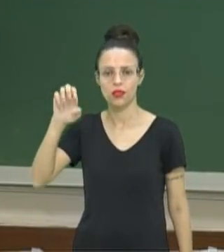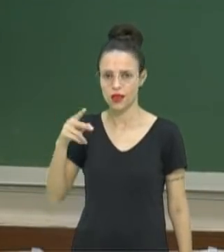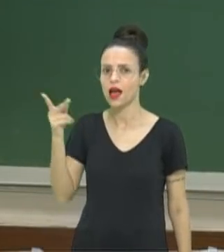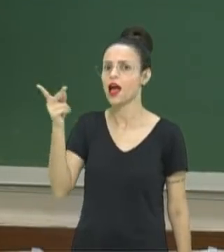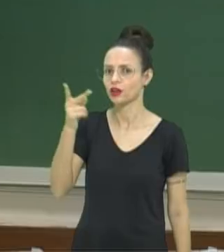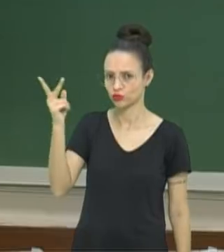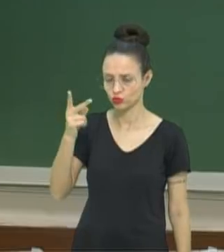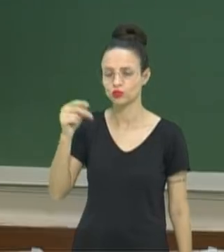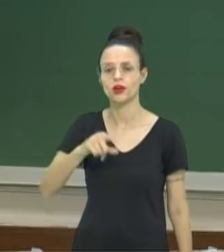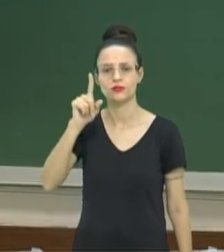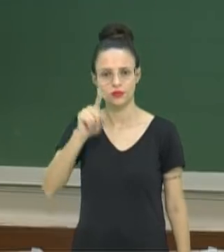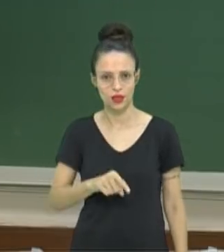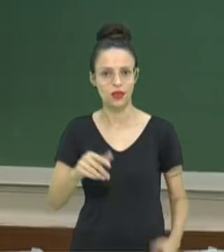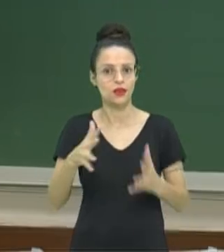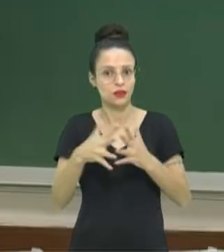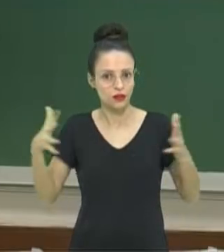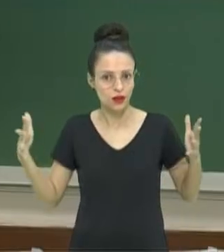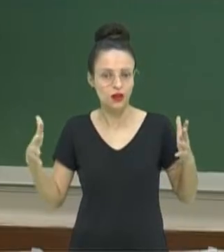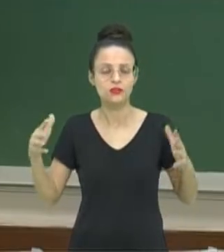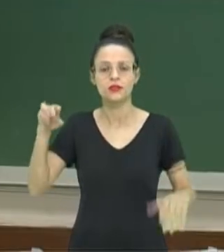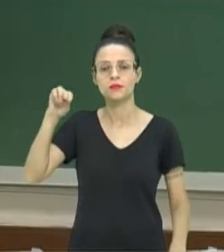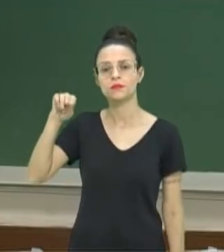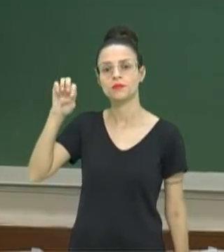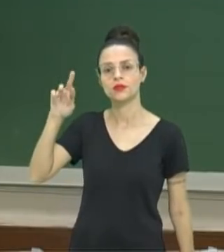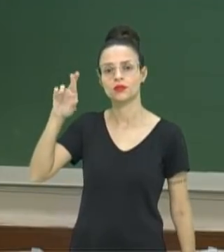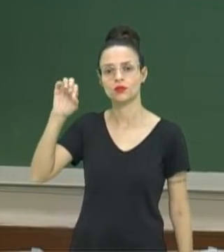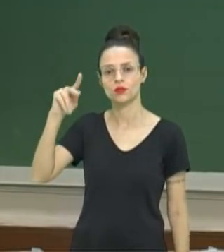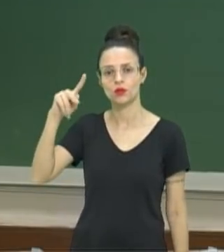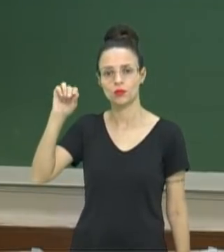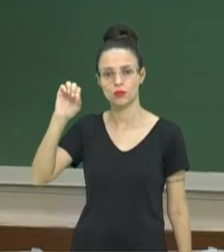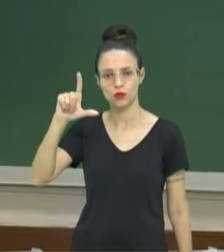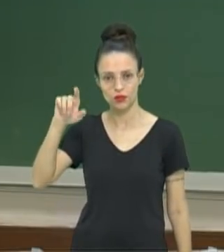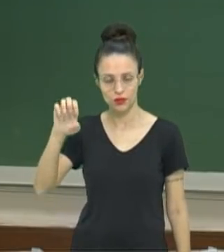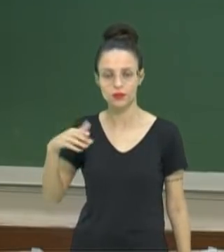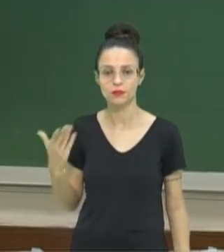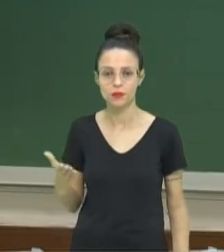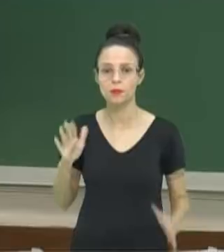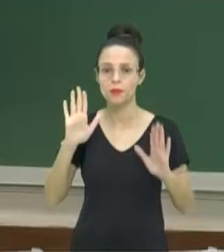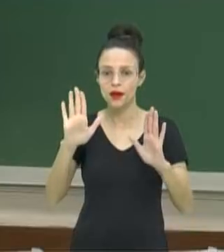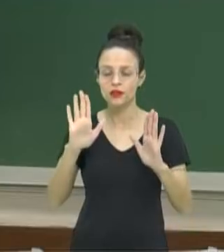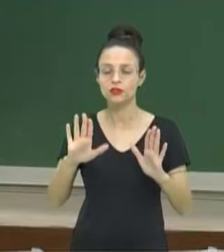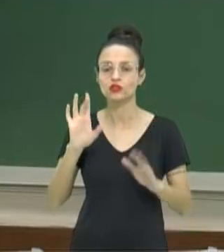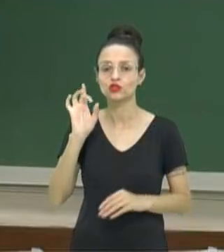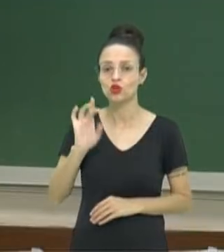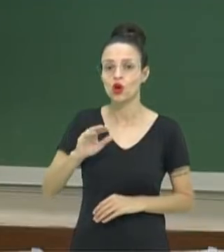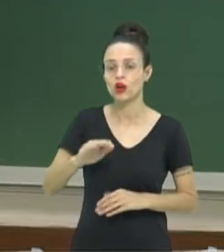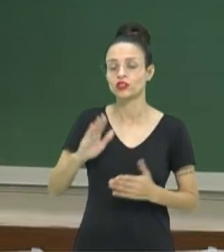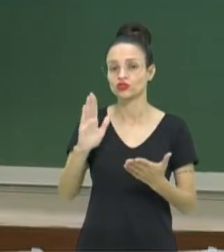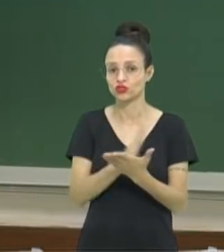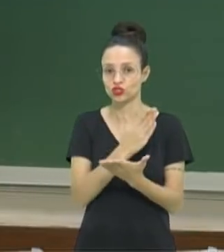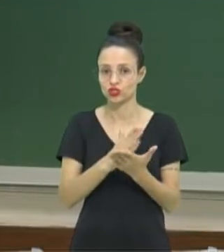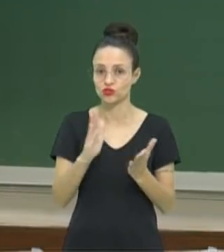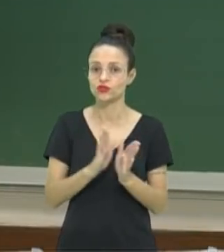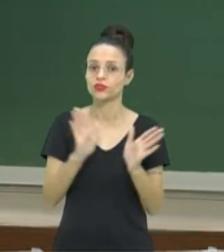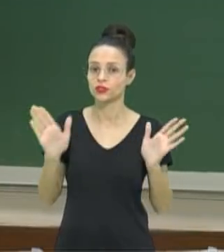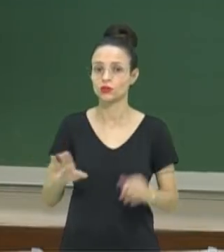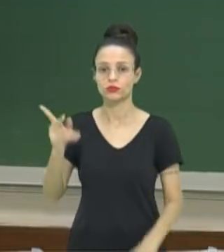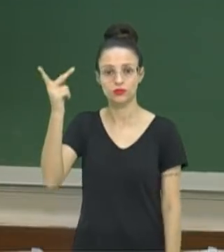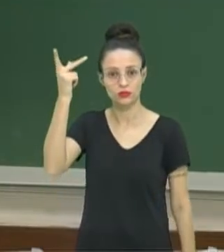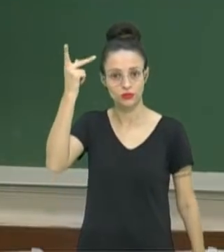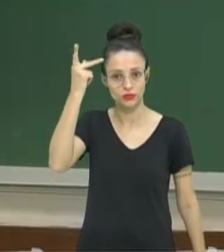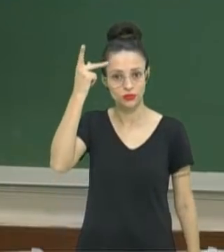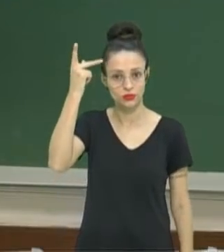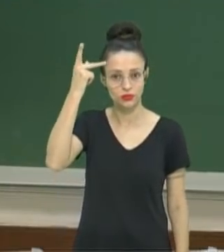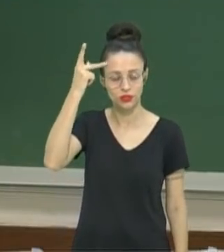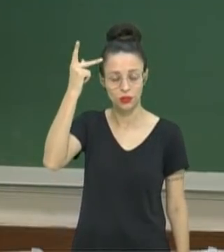grandes metrópoles. Então, por isso que estão as duas ali na questão. Mas quando eu pego a subdivisão das metrópoles, eu tenho São